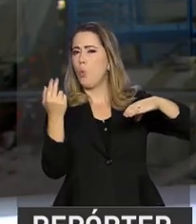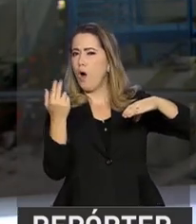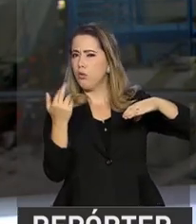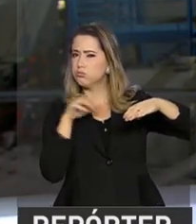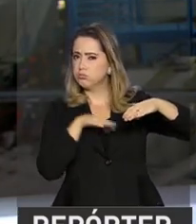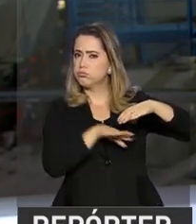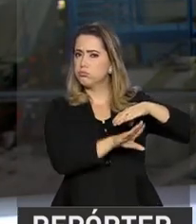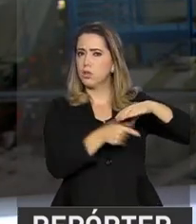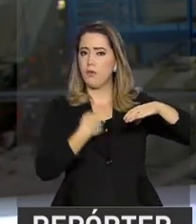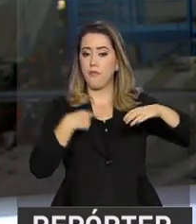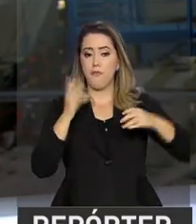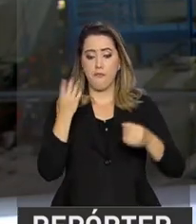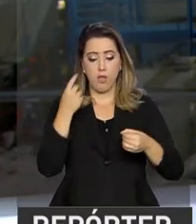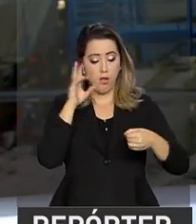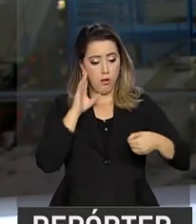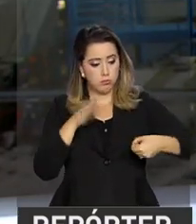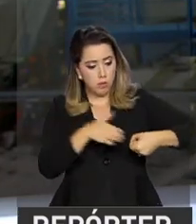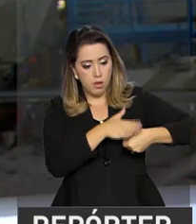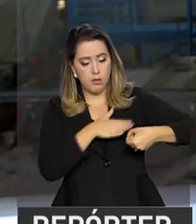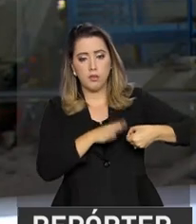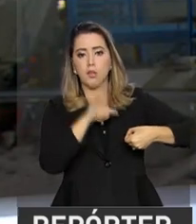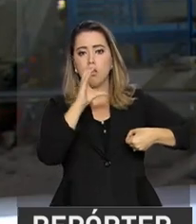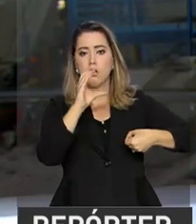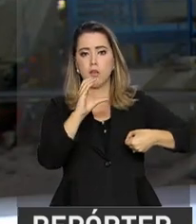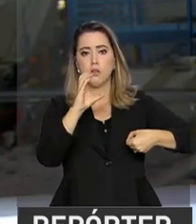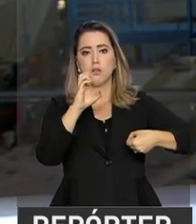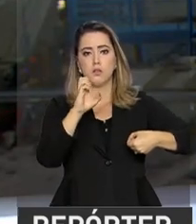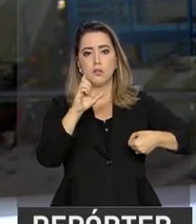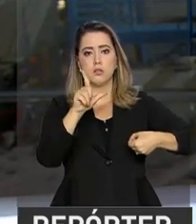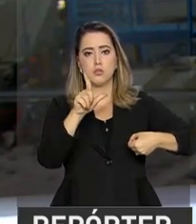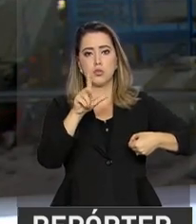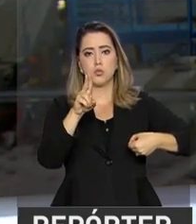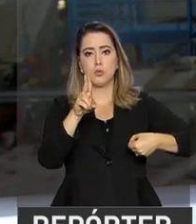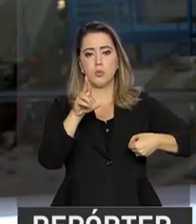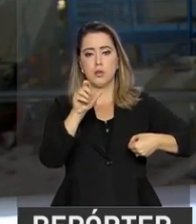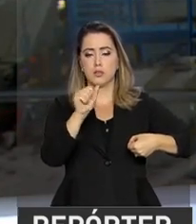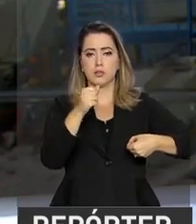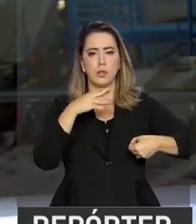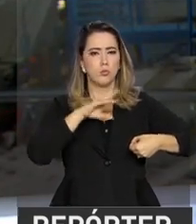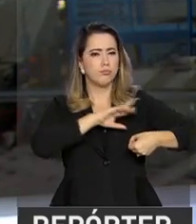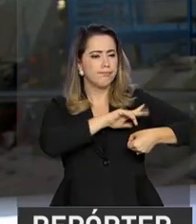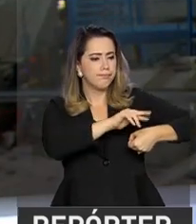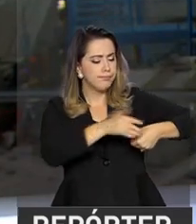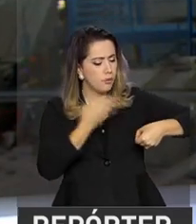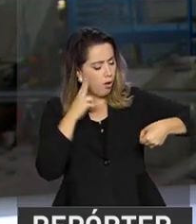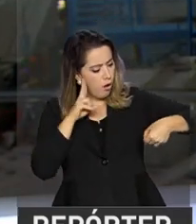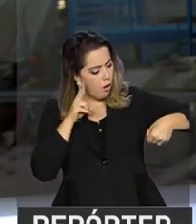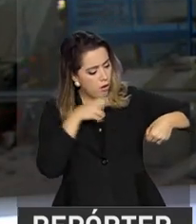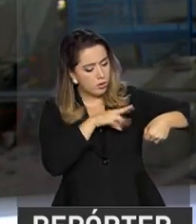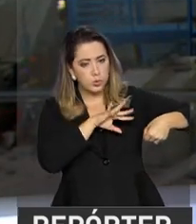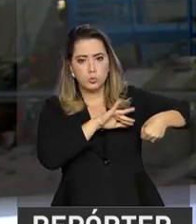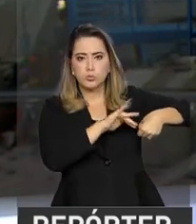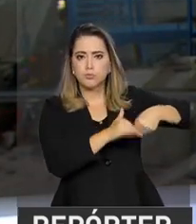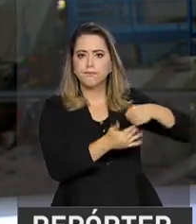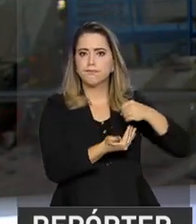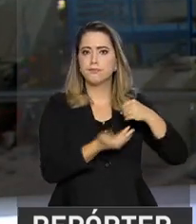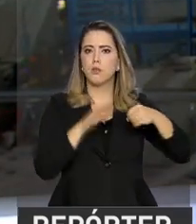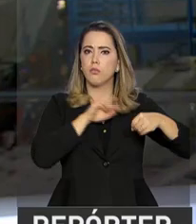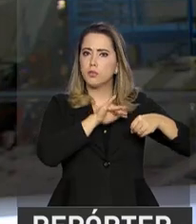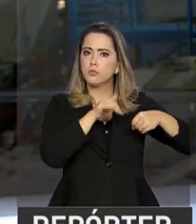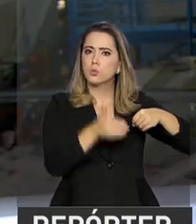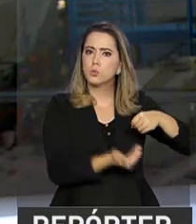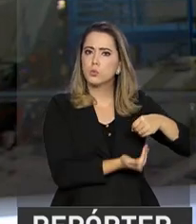podendo enxergar dentro de uma célula a estrutura dos diferentes componentes da célula importantíssimo para o avanço